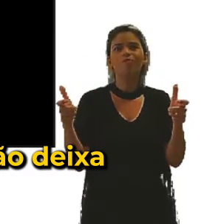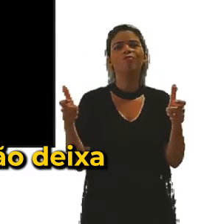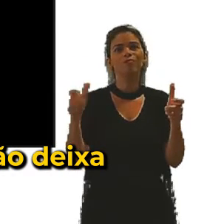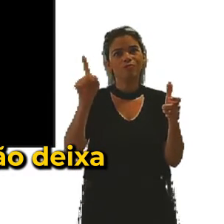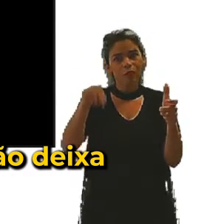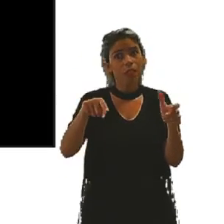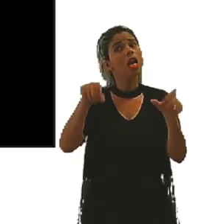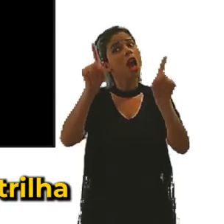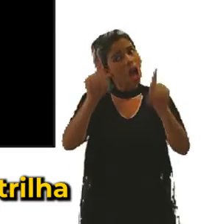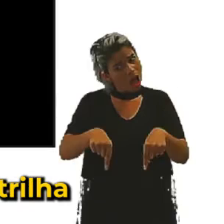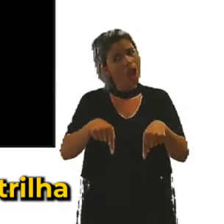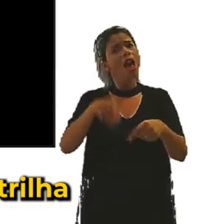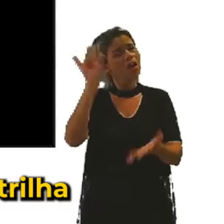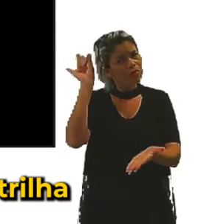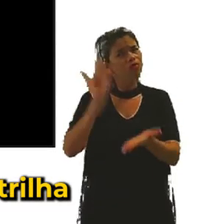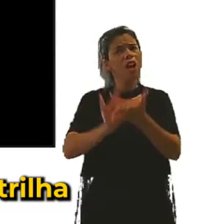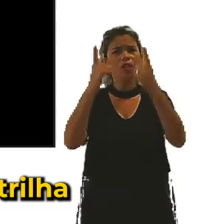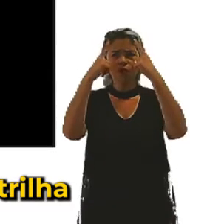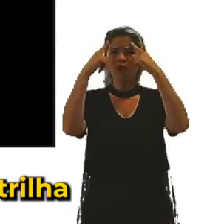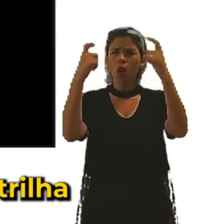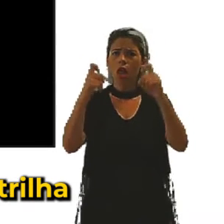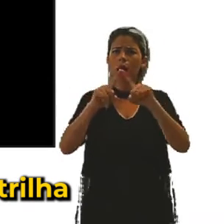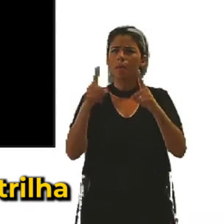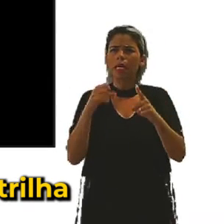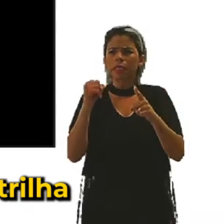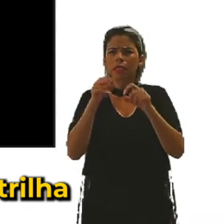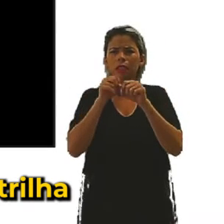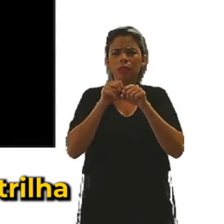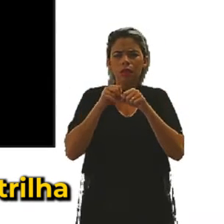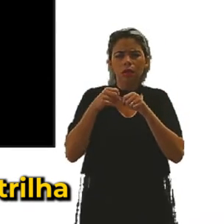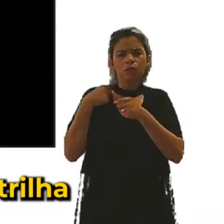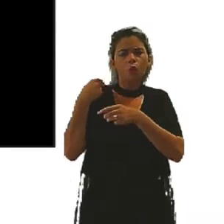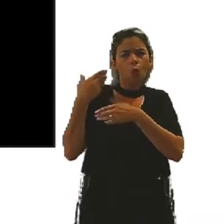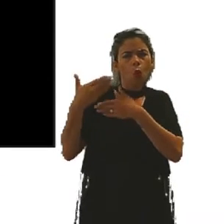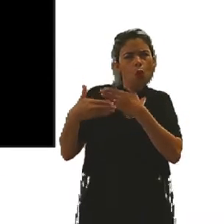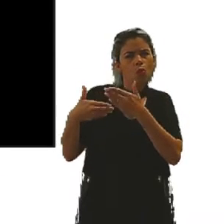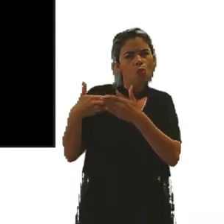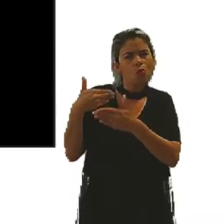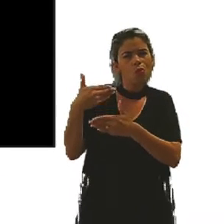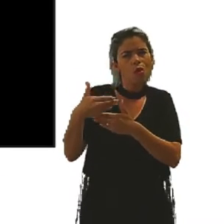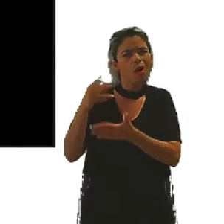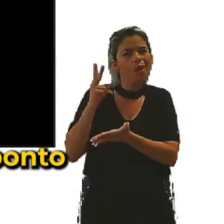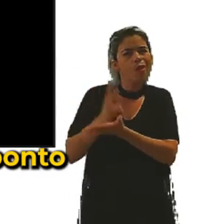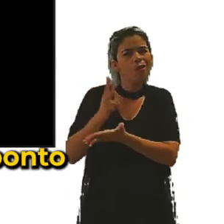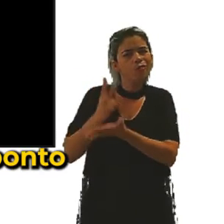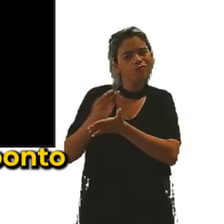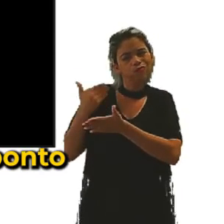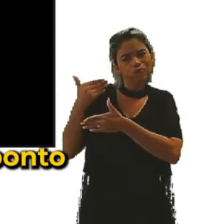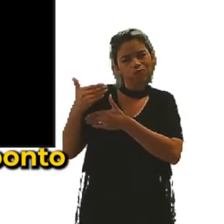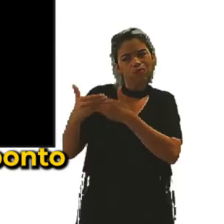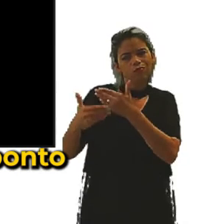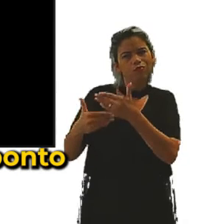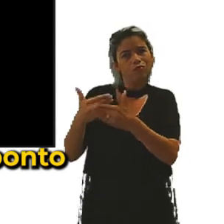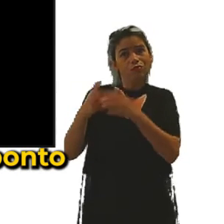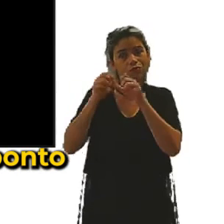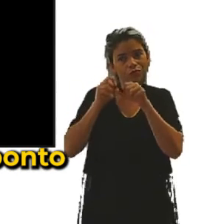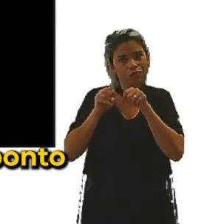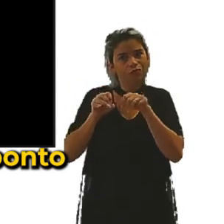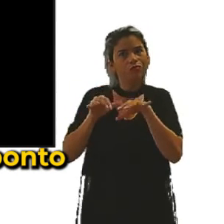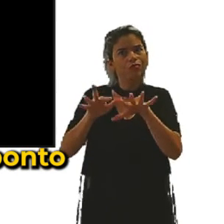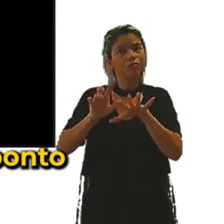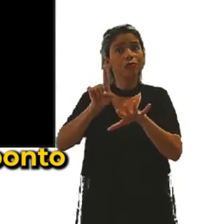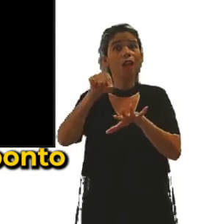ser violência, e na medida em que ela se arrasta nessa trilha de violência,